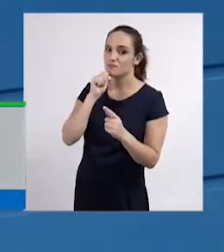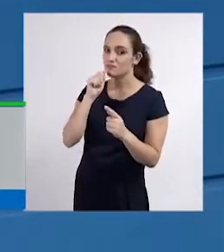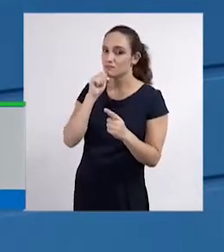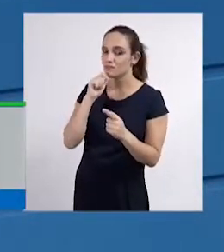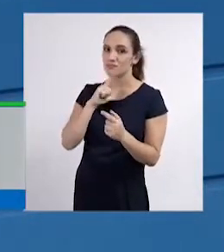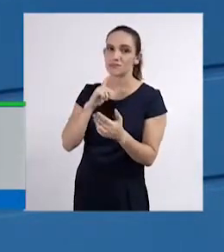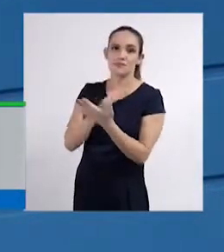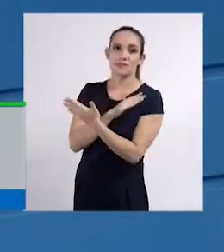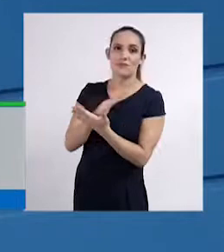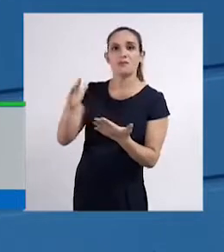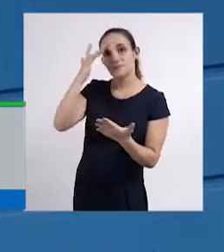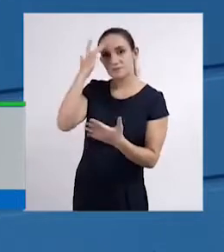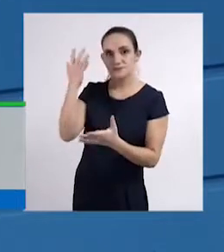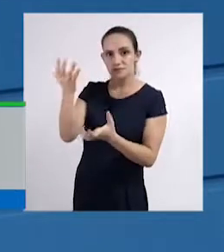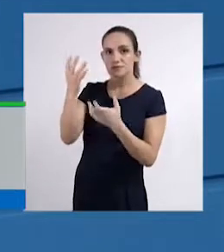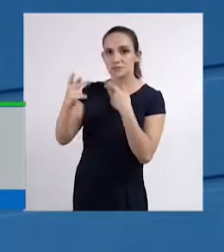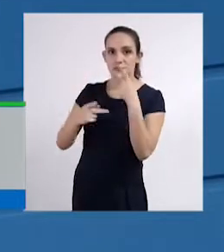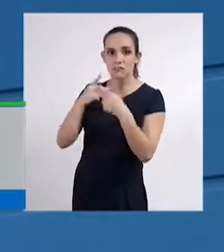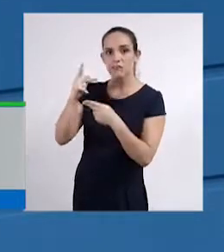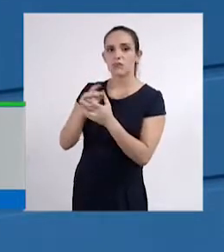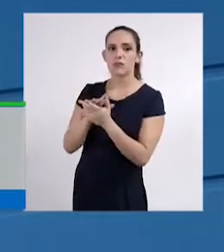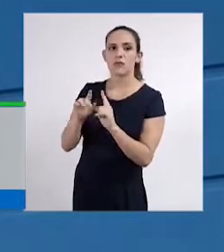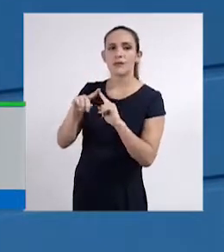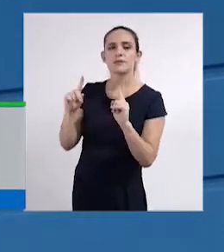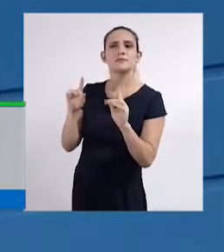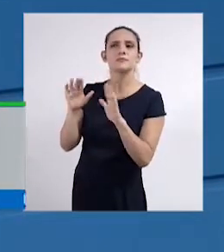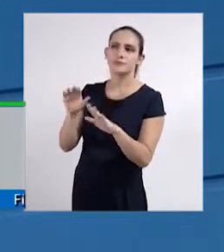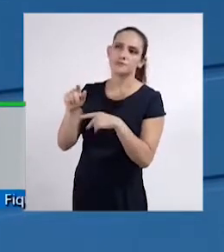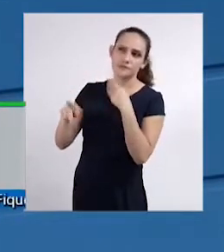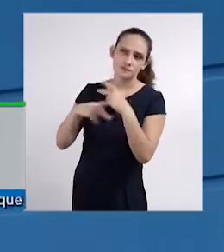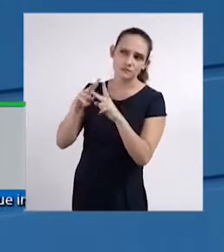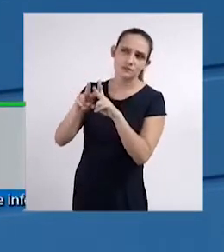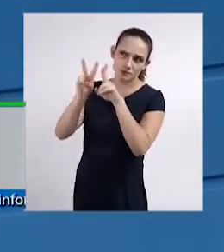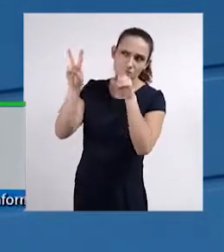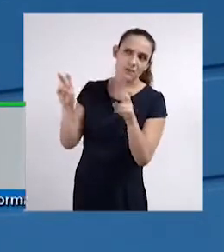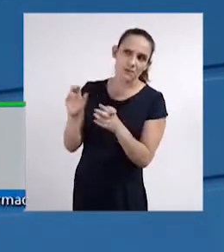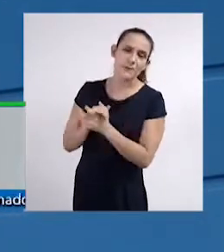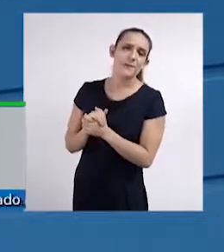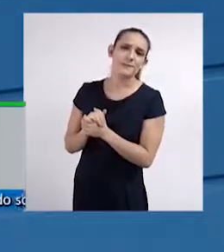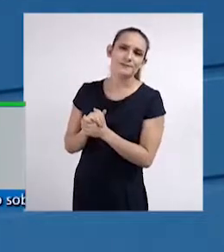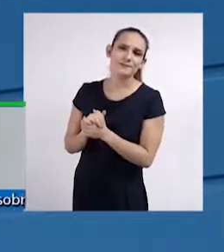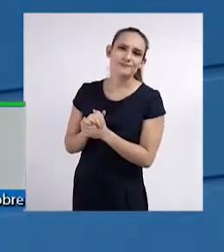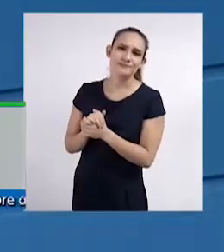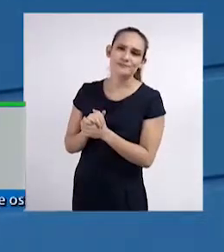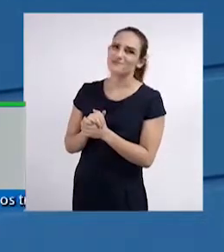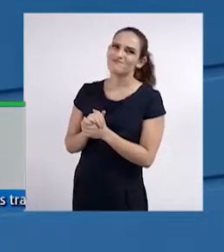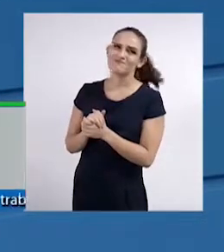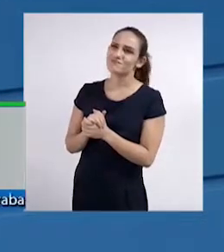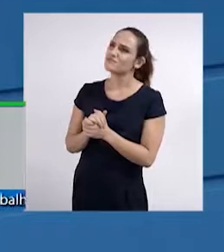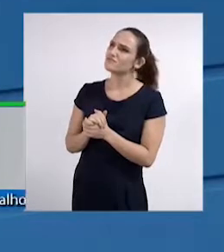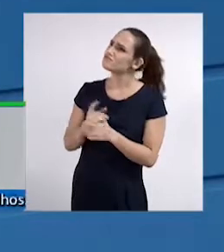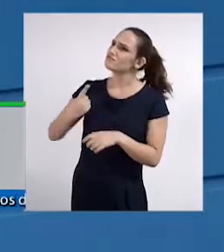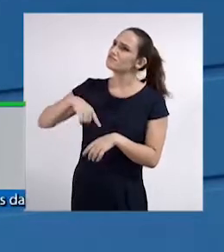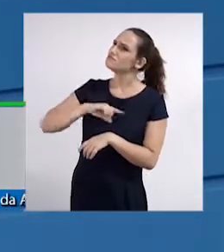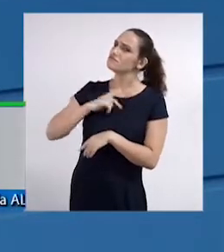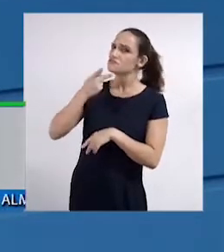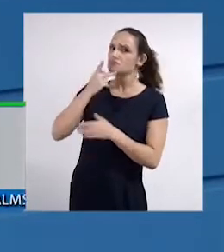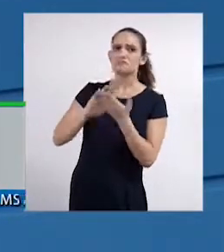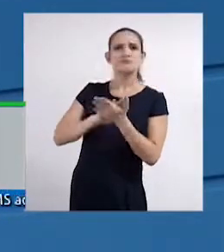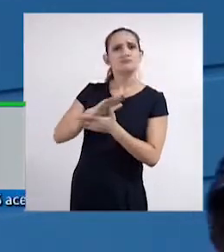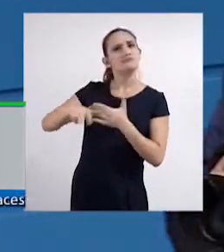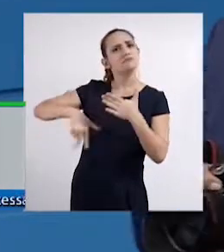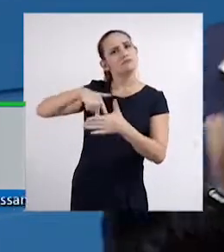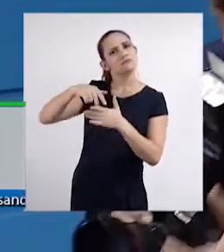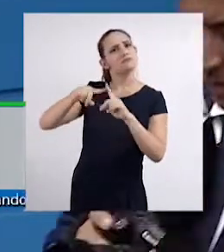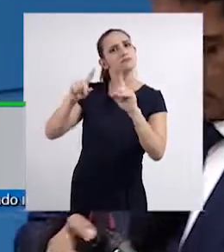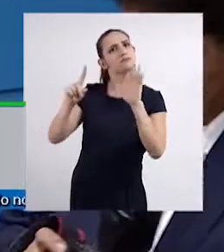alguns para chegar na minha vez, mas Vossa Excelência traz um assunto que a gente não repercutiu, né, da tribuna esses dias,